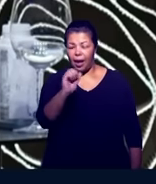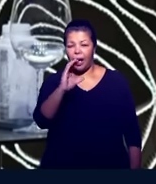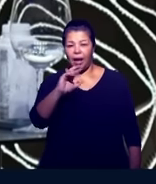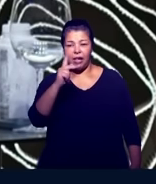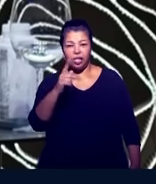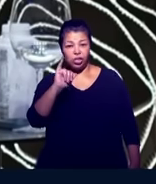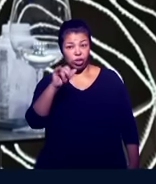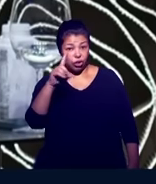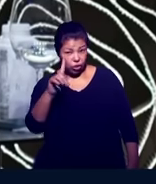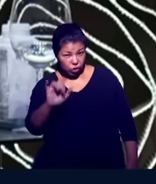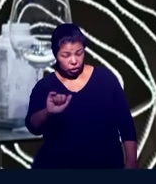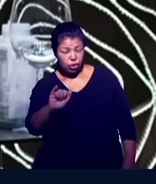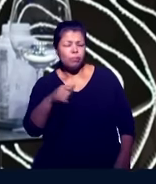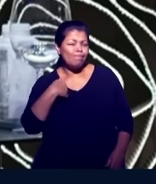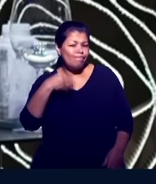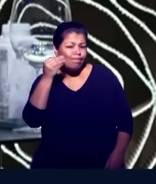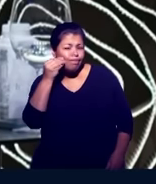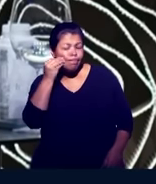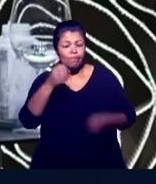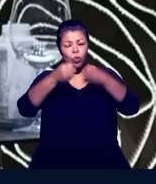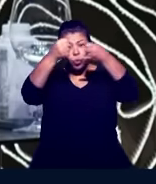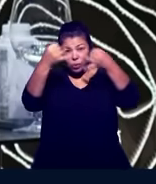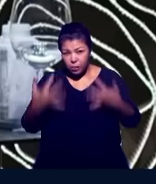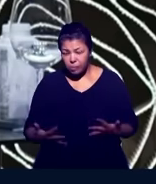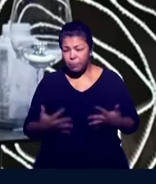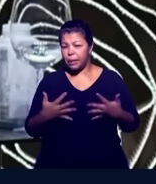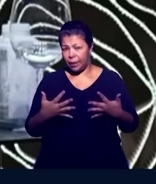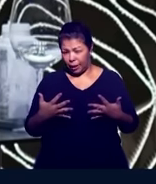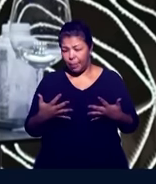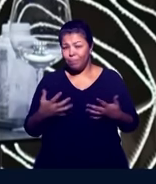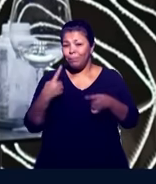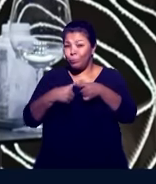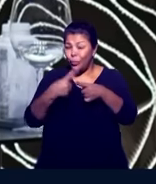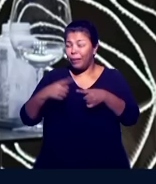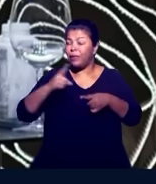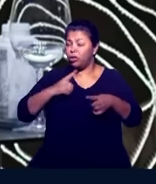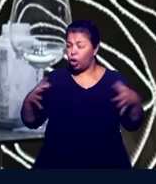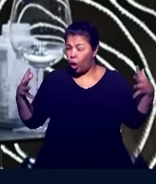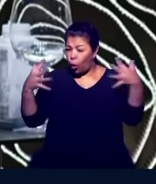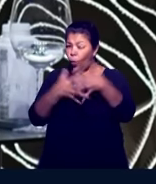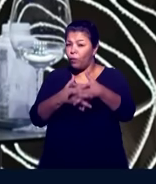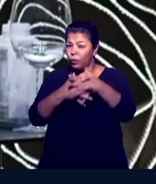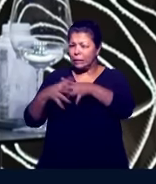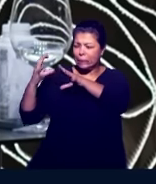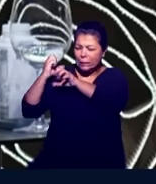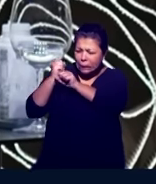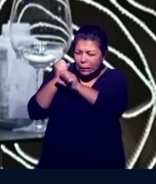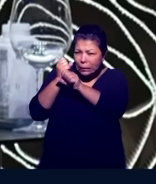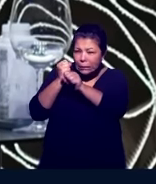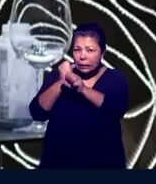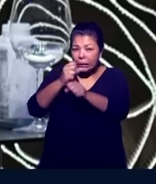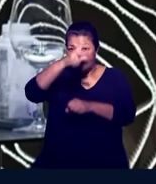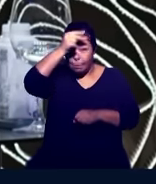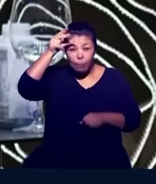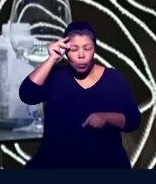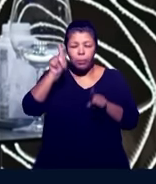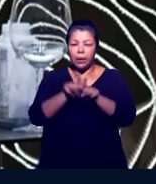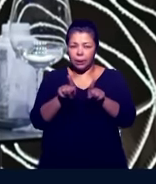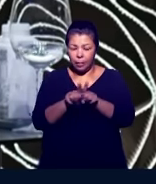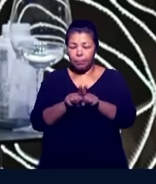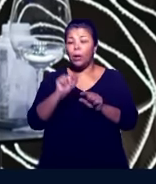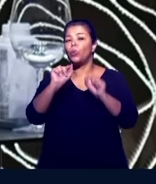congresso de que aquilo ia provocar uma confusão na contabilidade pública o que veio